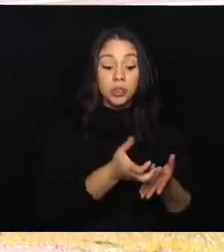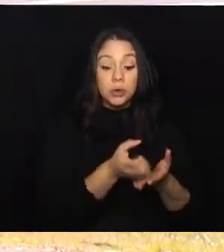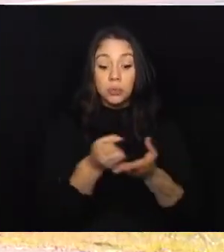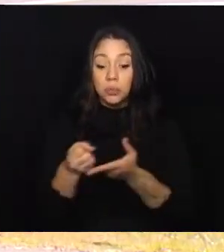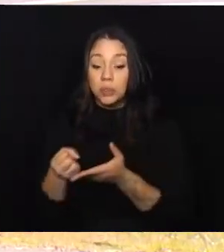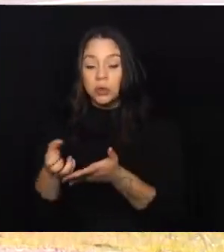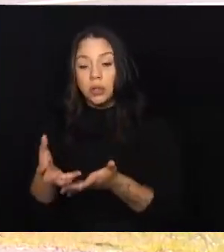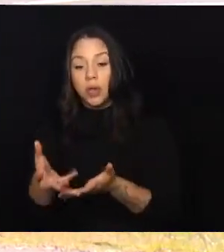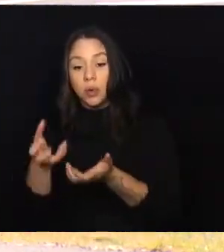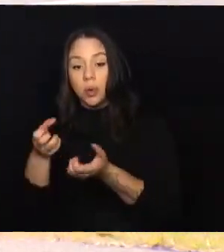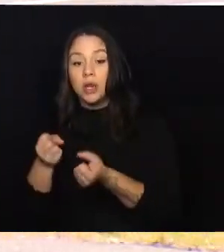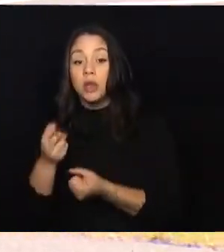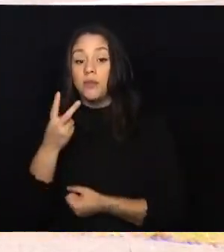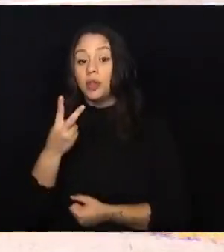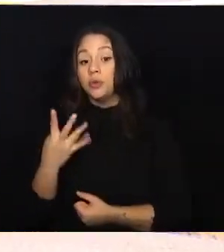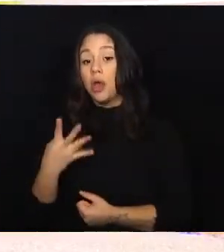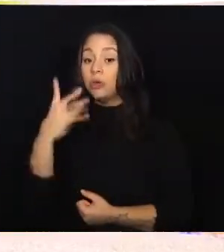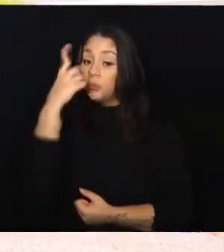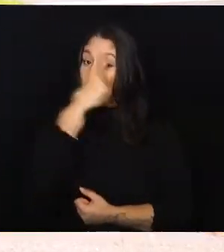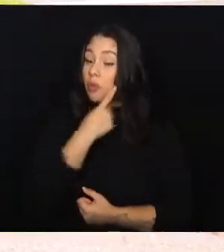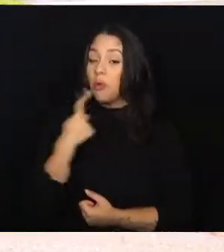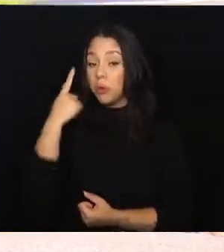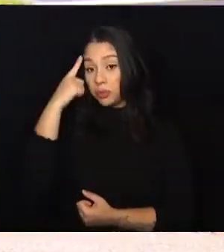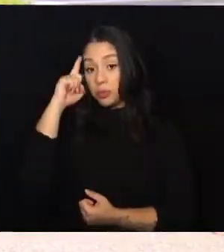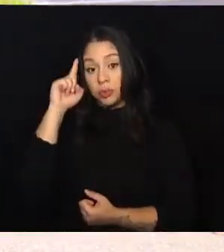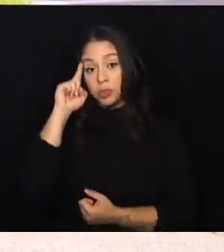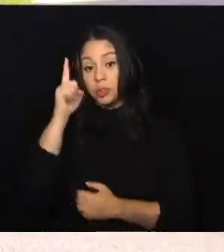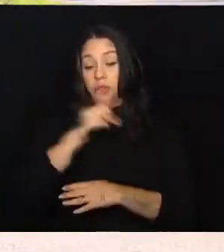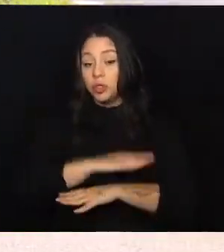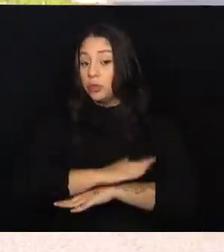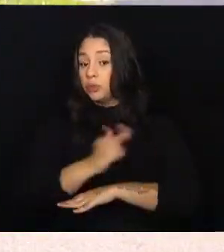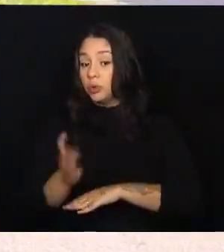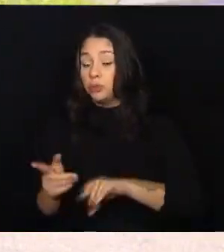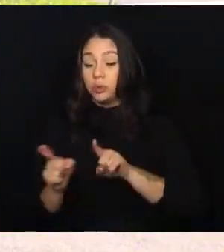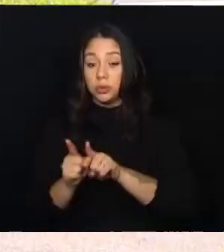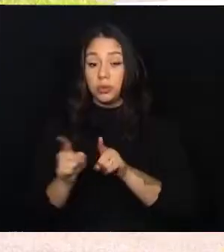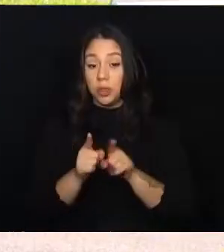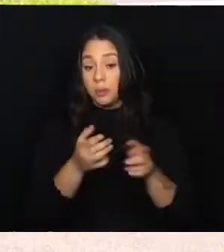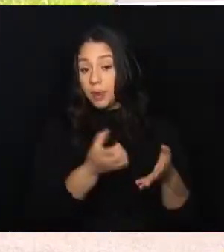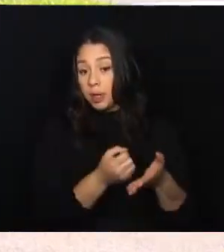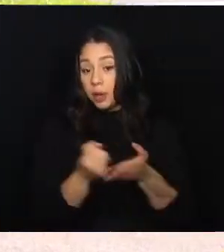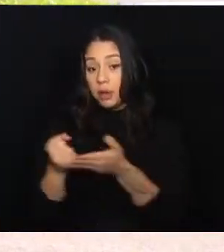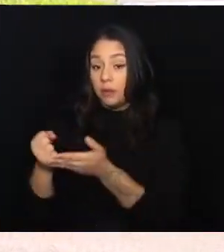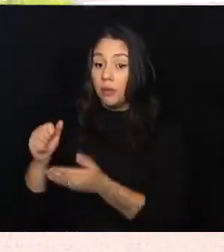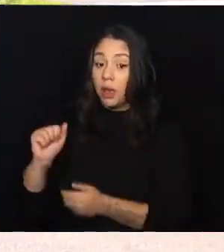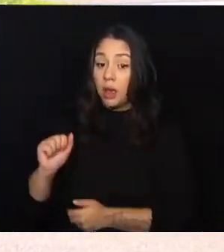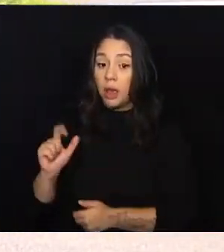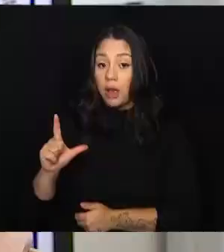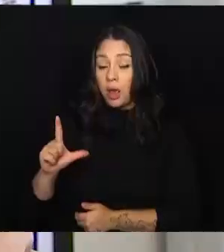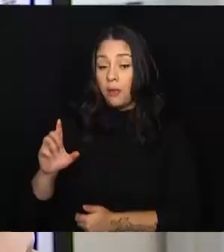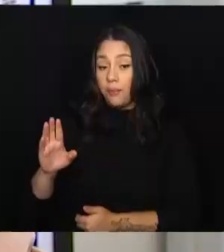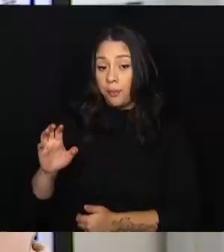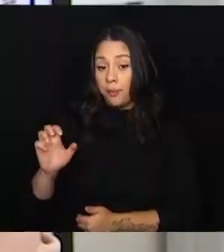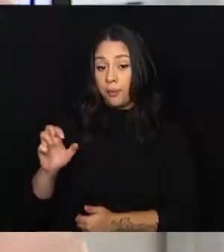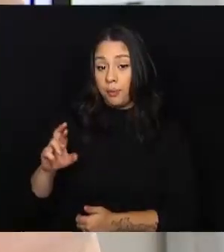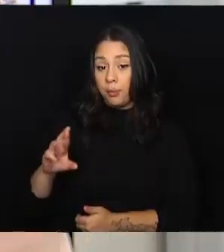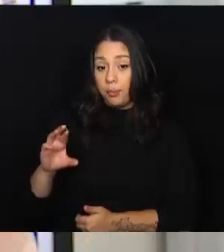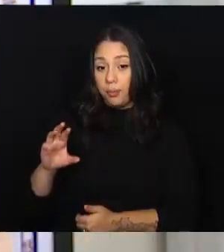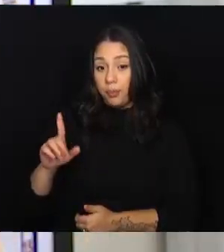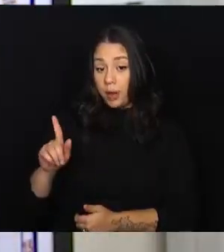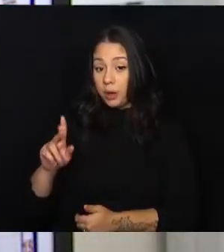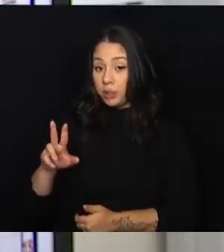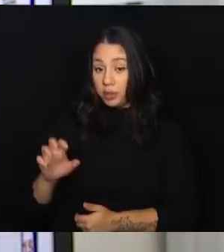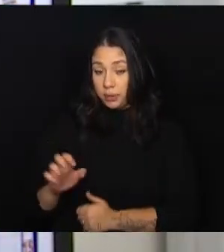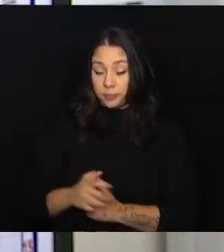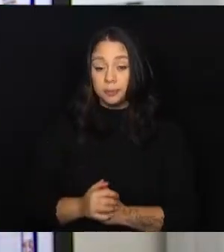abordagem e acolhimento é prestado 24 horas por dia até o encaminhamento para o Albergue de acordo com a Secretária